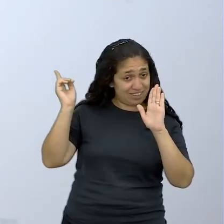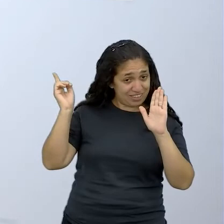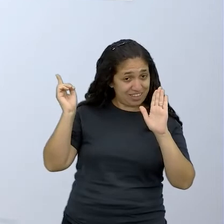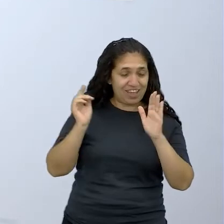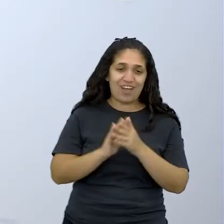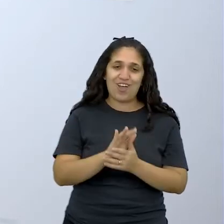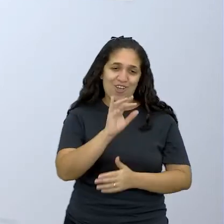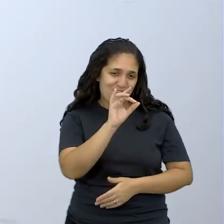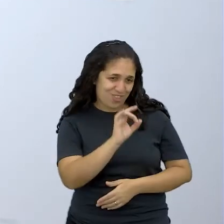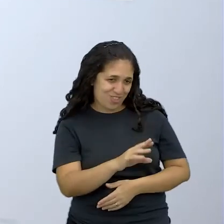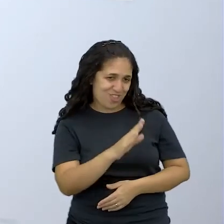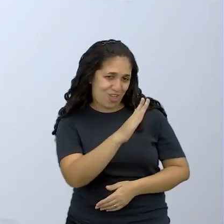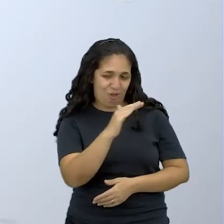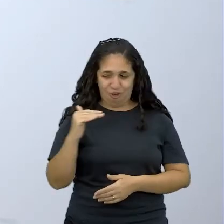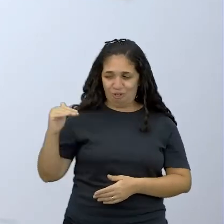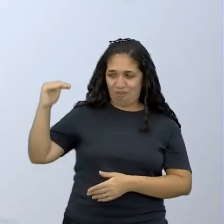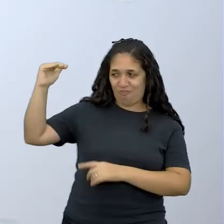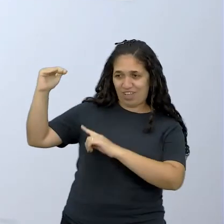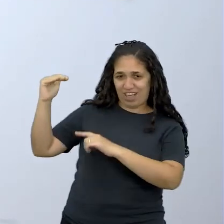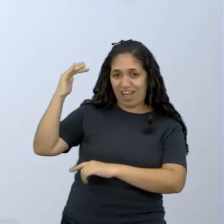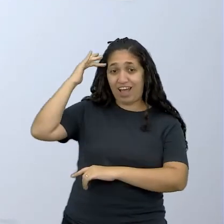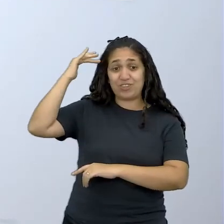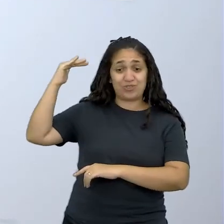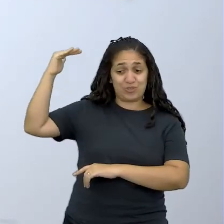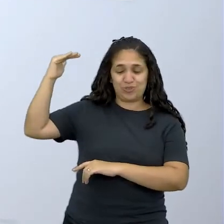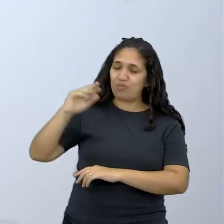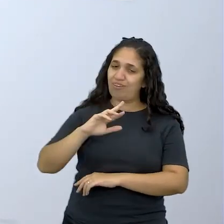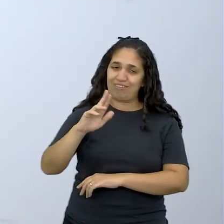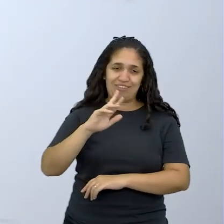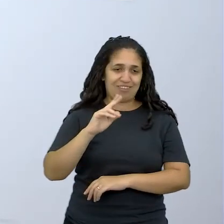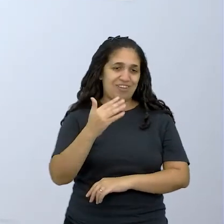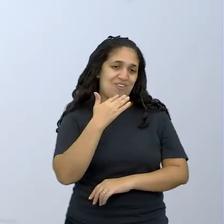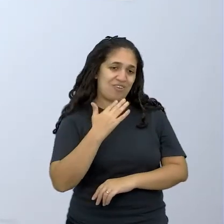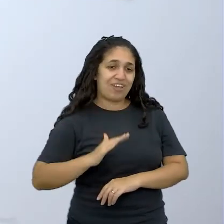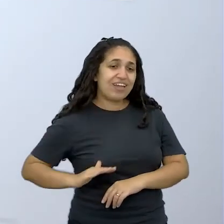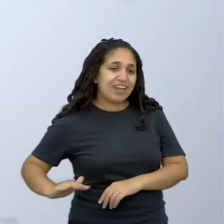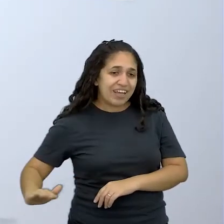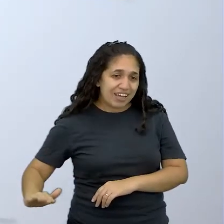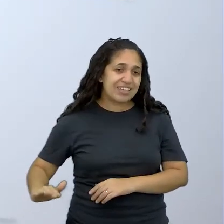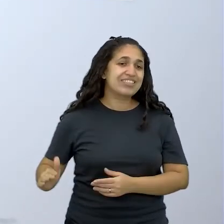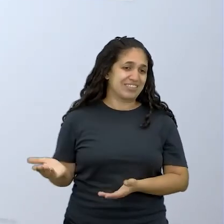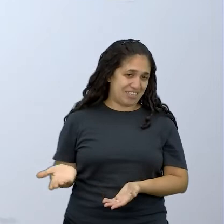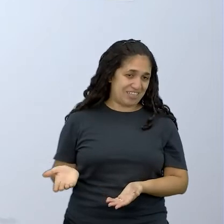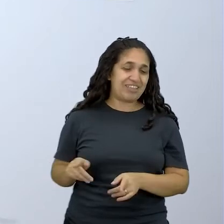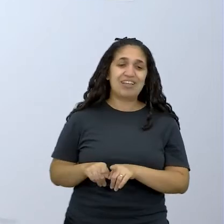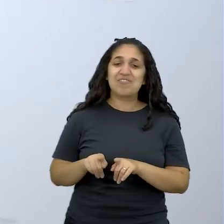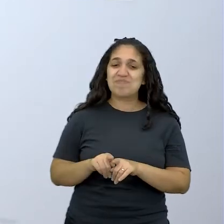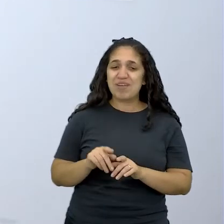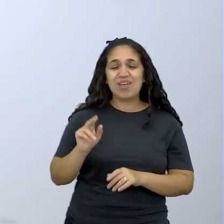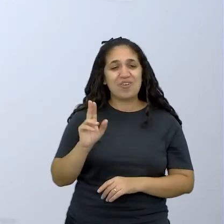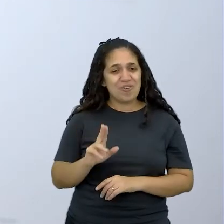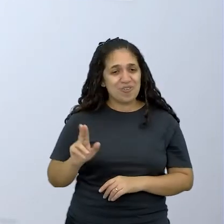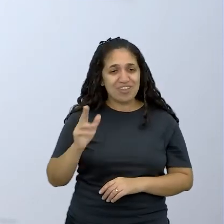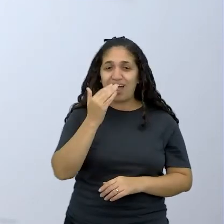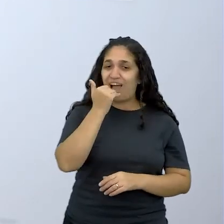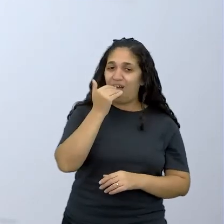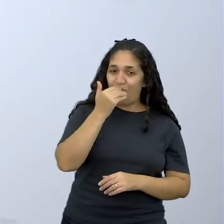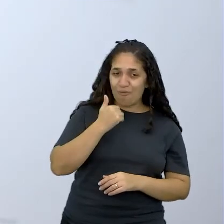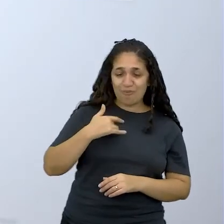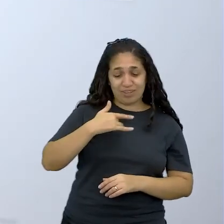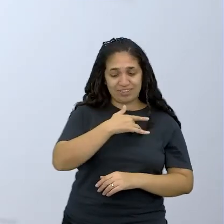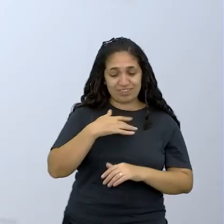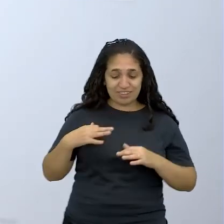né, só para os mais velhos e os adultos, mas também vale para as crianças, né? Crianças aí também devem se alimentar de uma